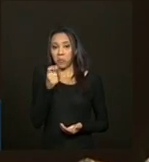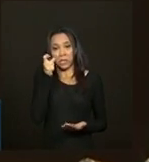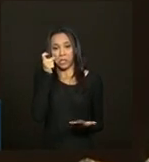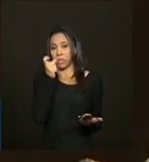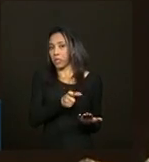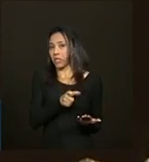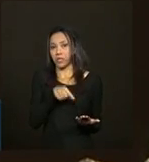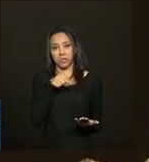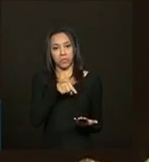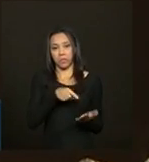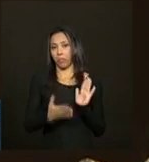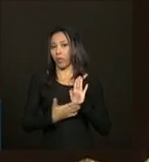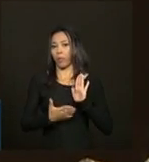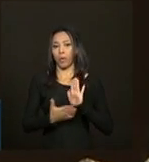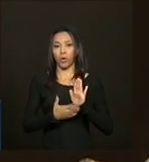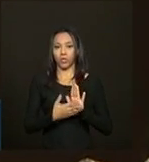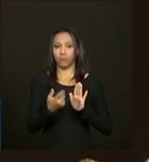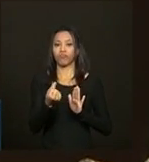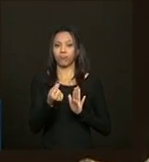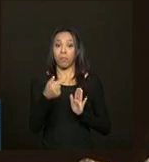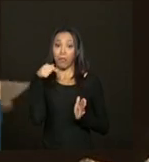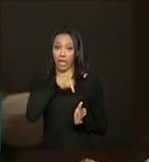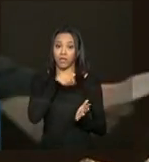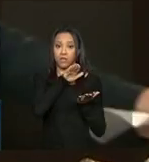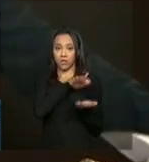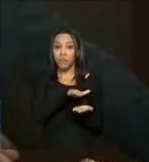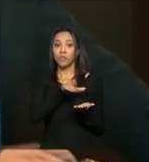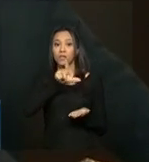interesse em apresentar a proposta financeira para o referido lote.